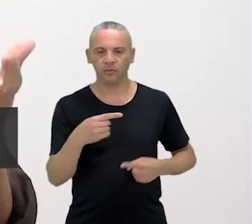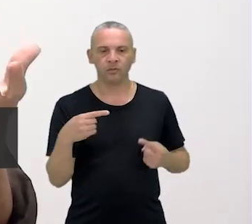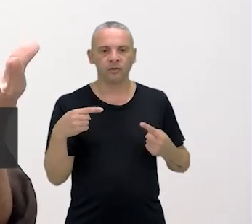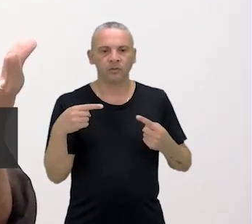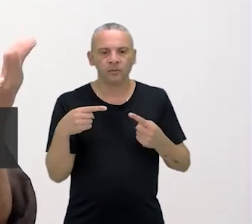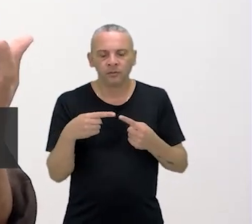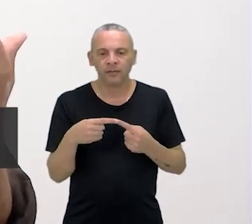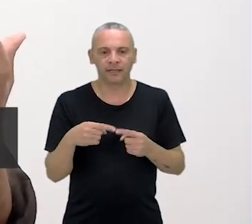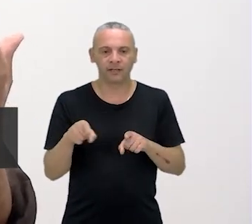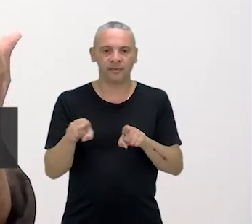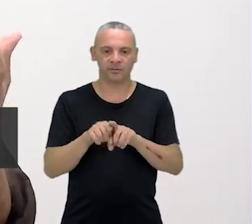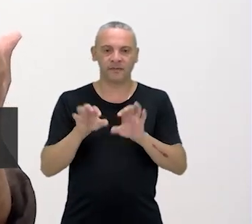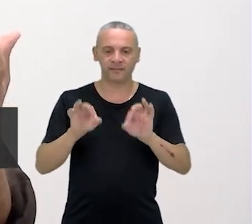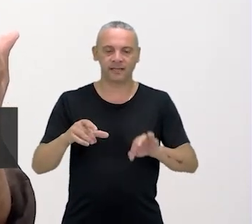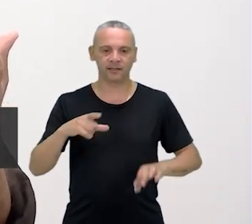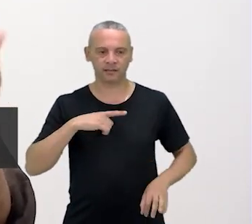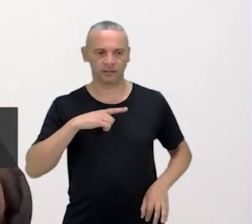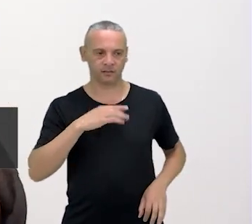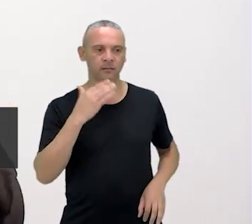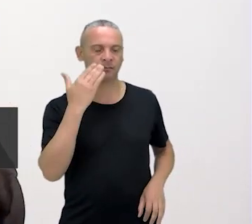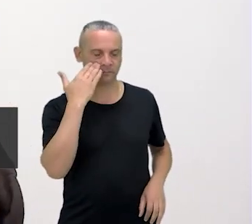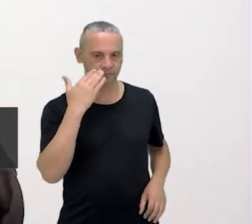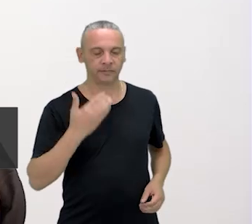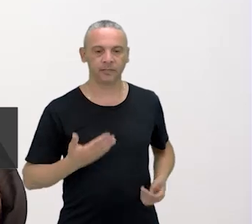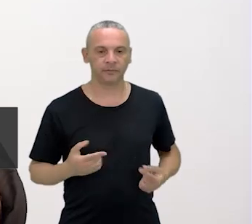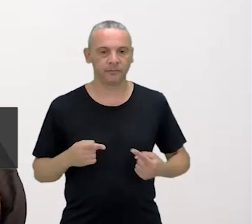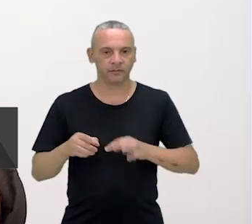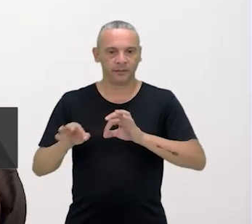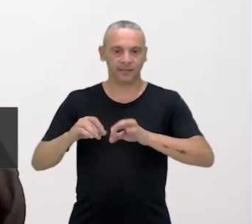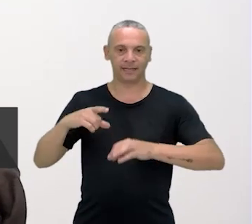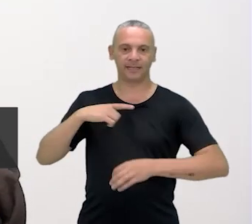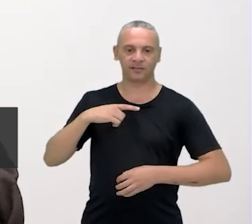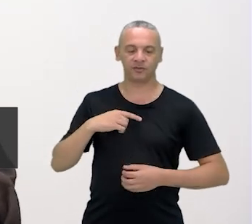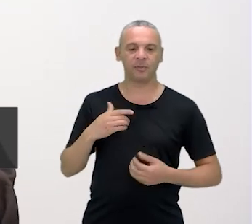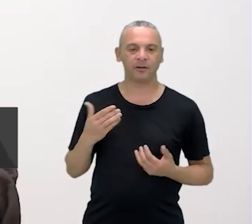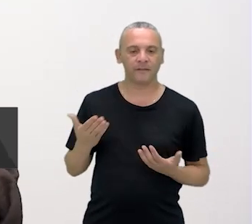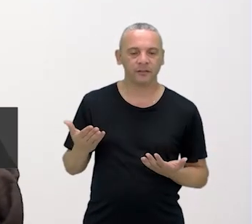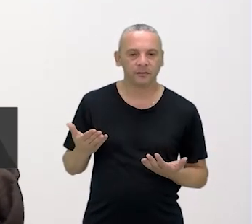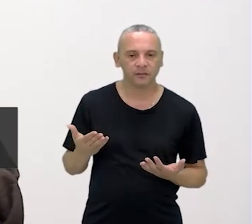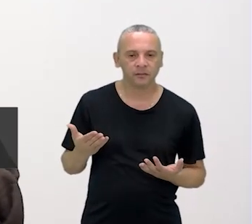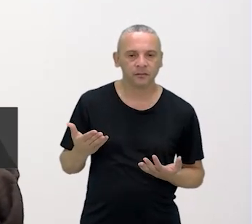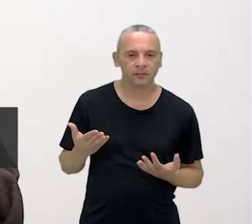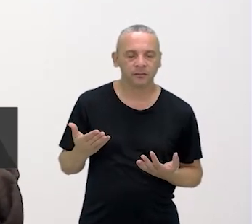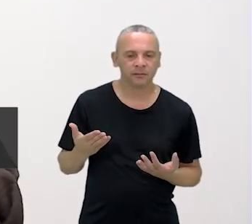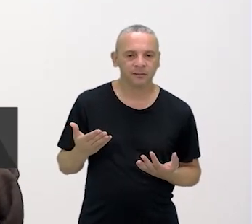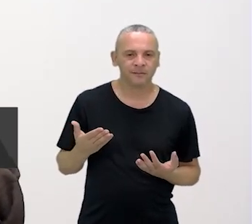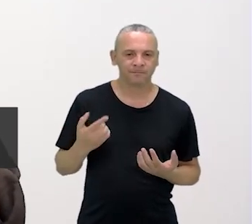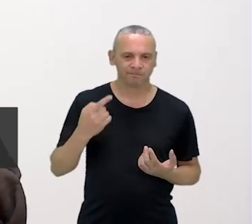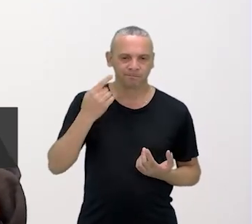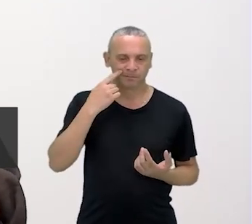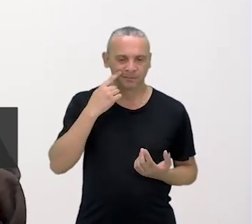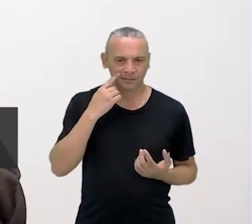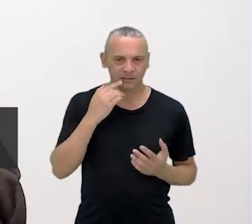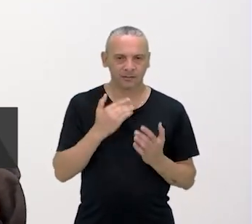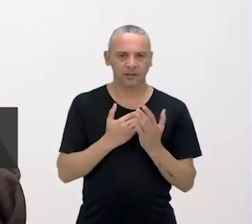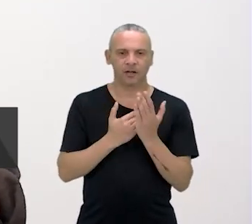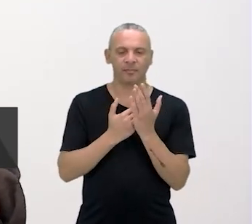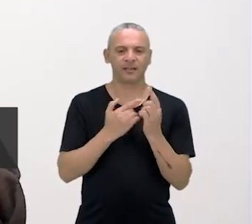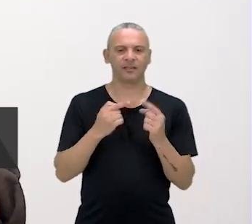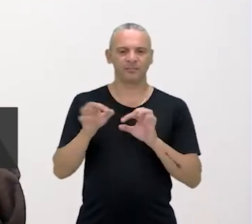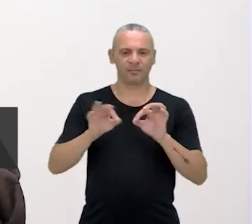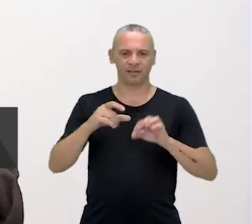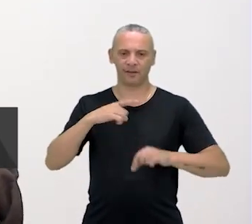Sozinha, perfeito para nós, ok? Sem ela, não vivemos. O vinho, os bons vinhos, jamais se colocam